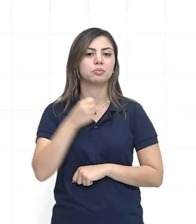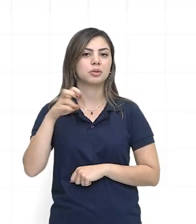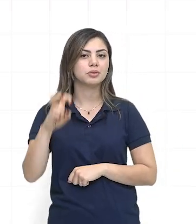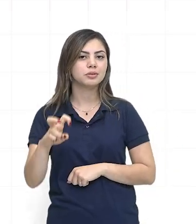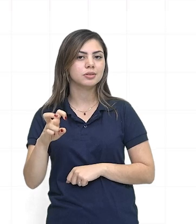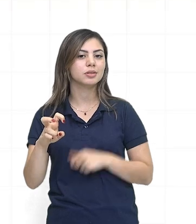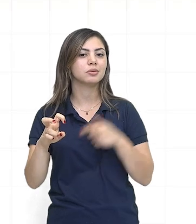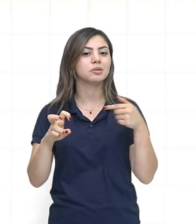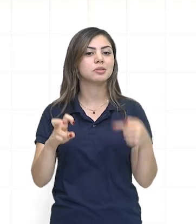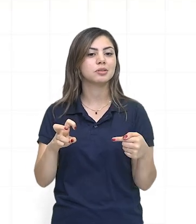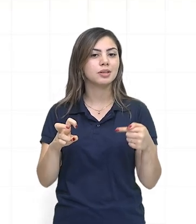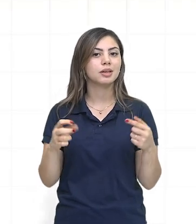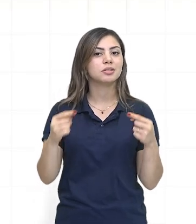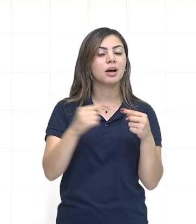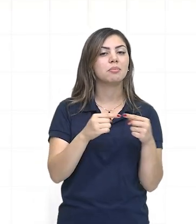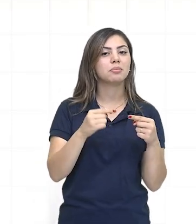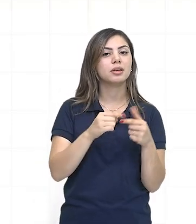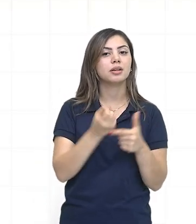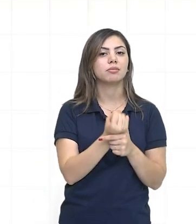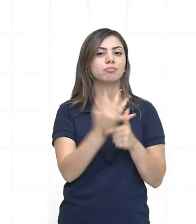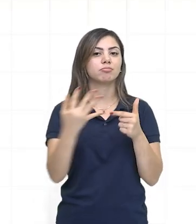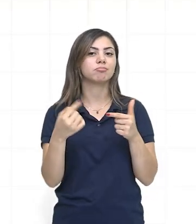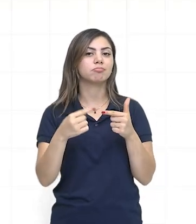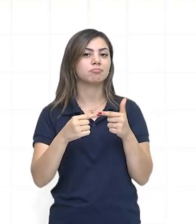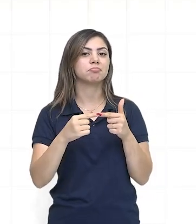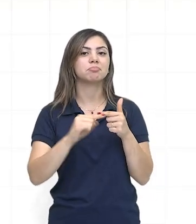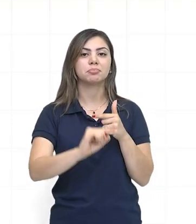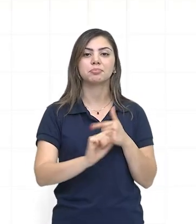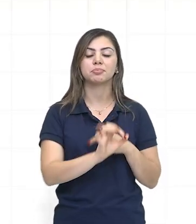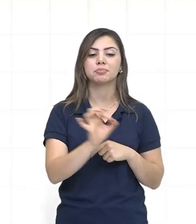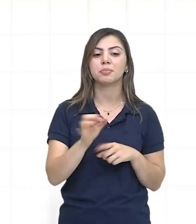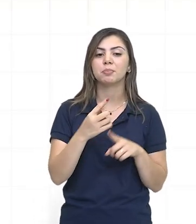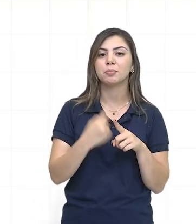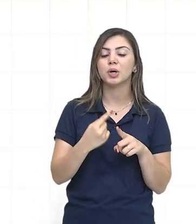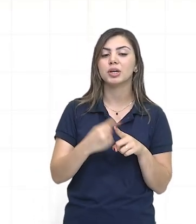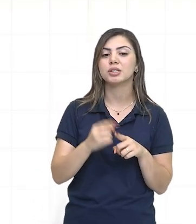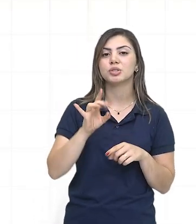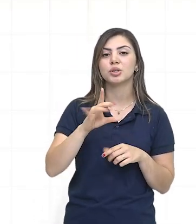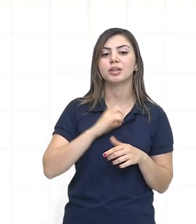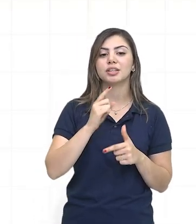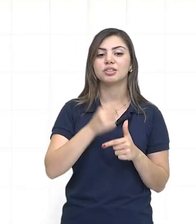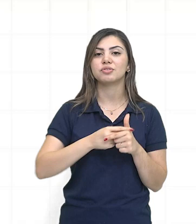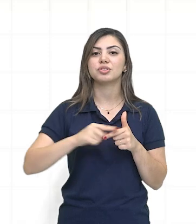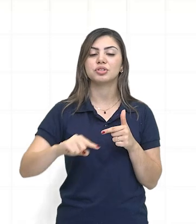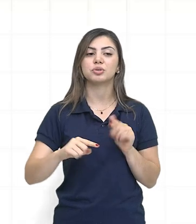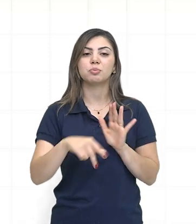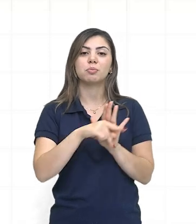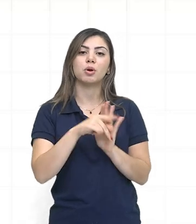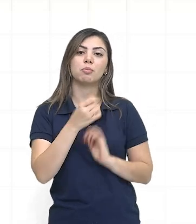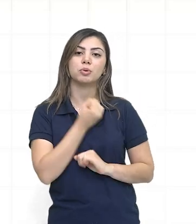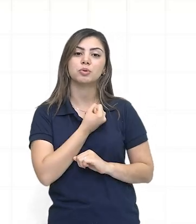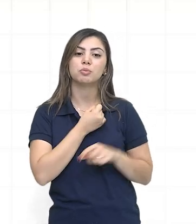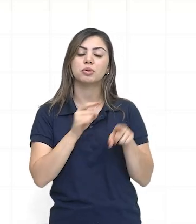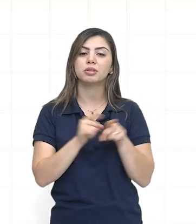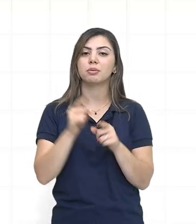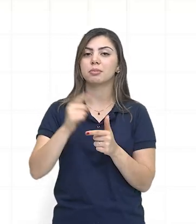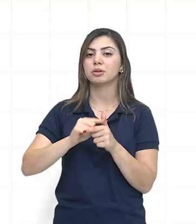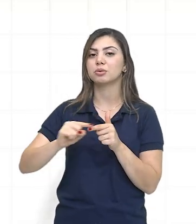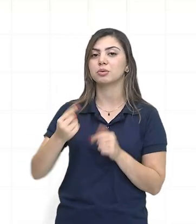e o 7 são primos. Por quê? Porque eles só dividem por ele mesmo e por